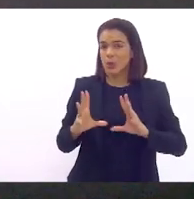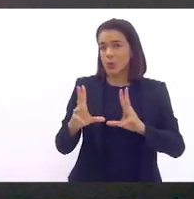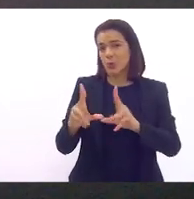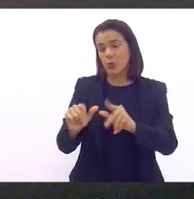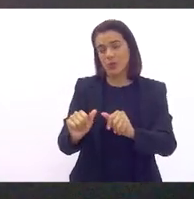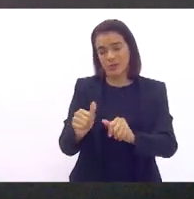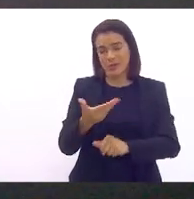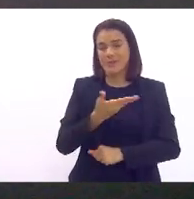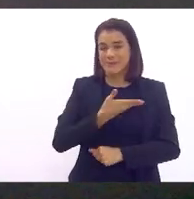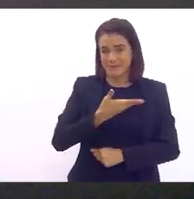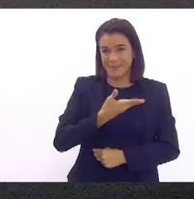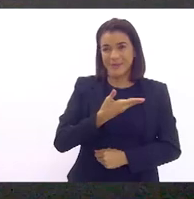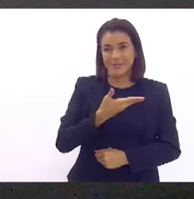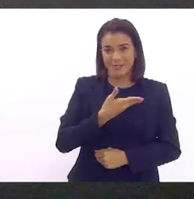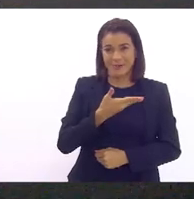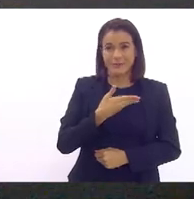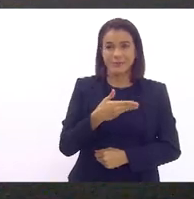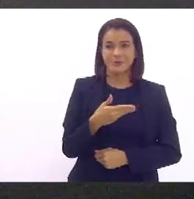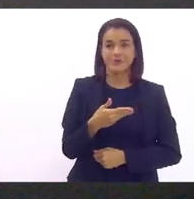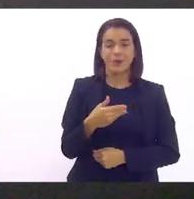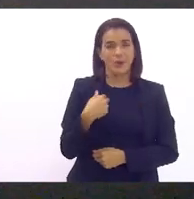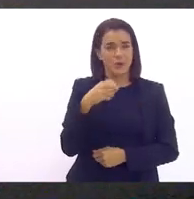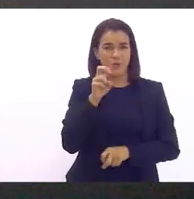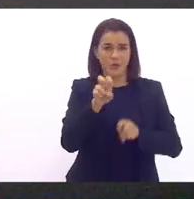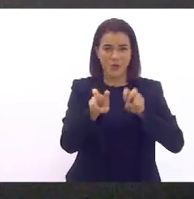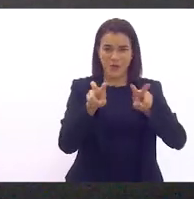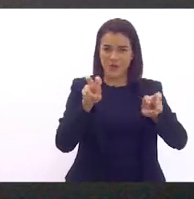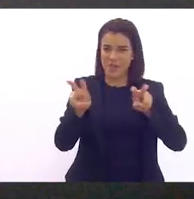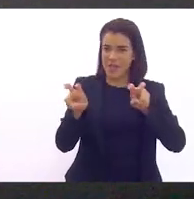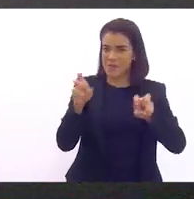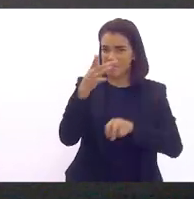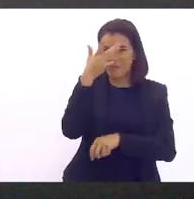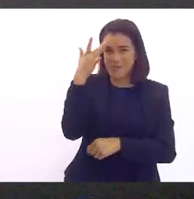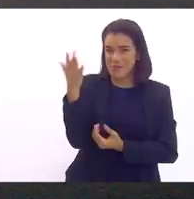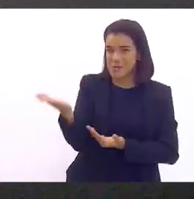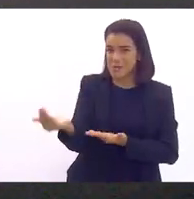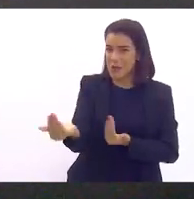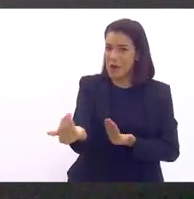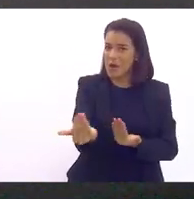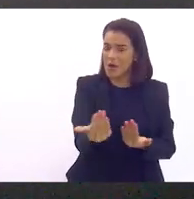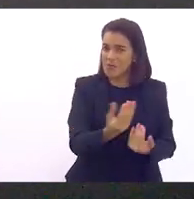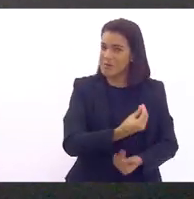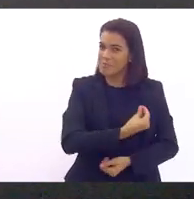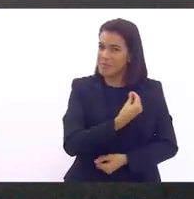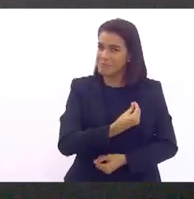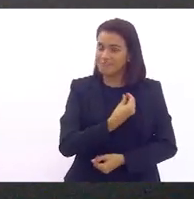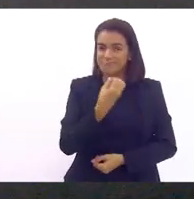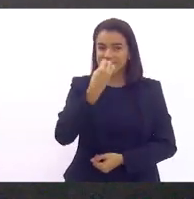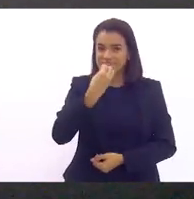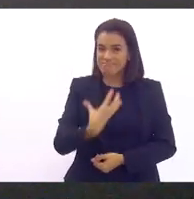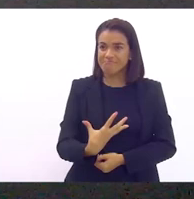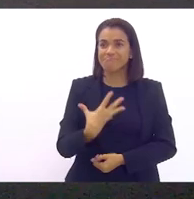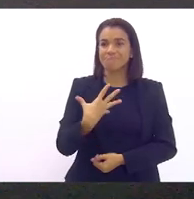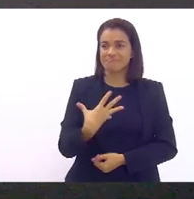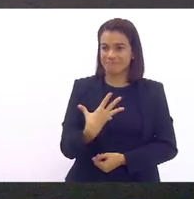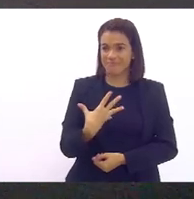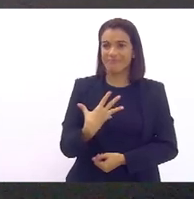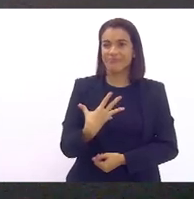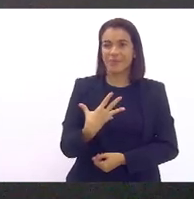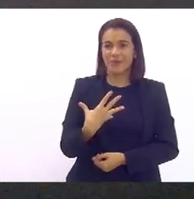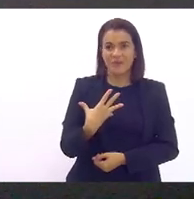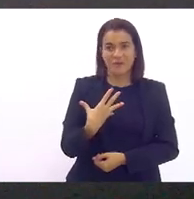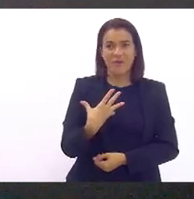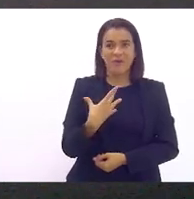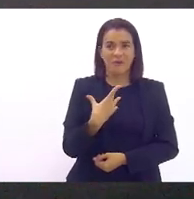amigas ouvindo a gente eu vendo que tem uma Juventude também presente aqui isso é muito bom né um bocado de estudantes